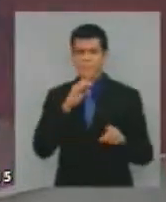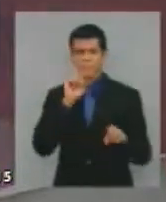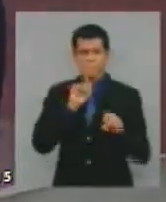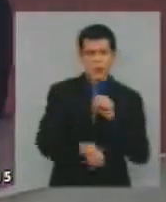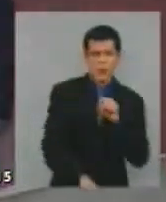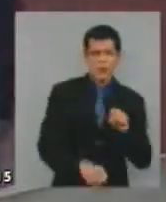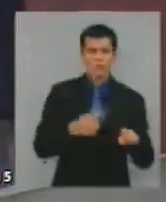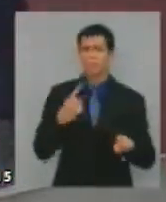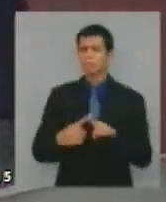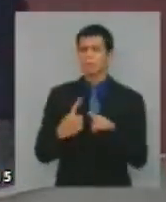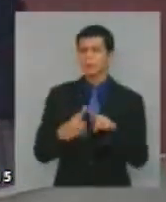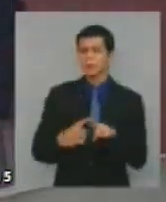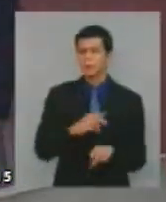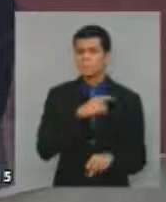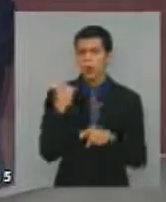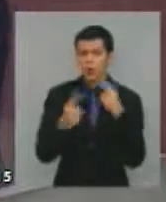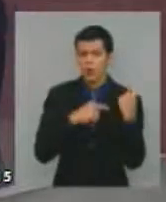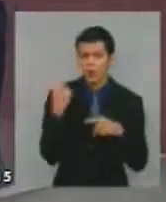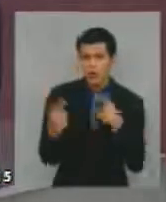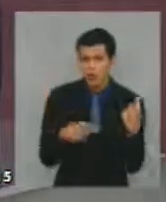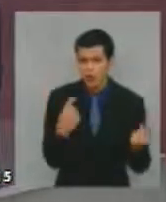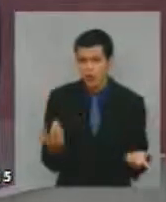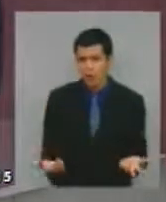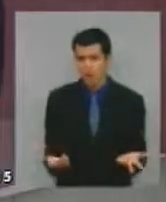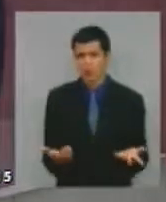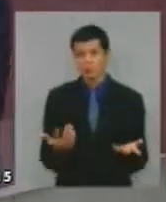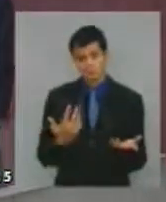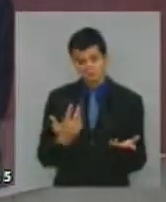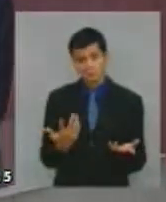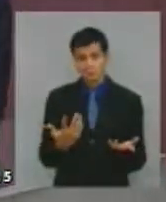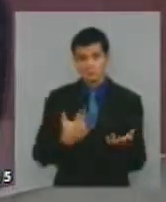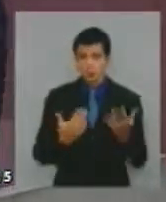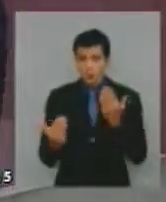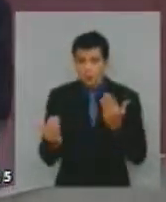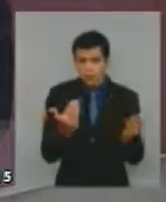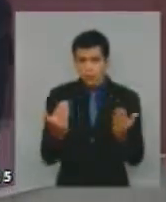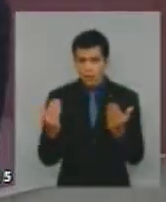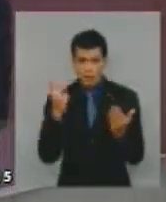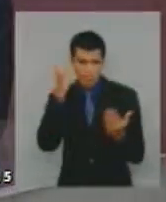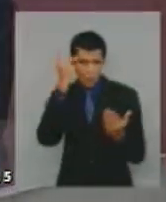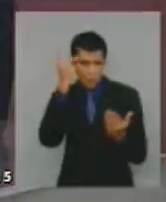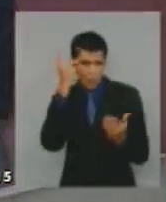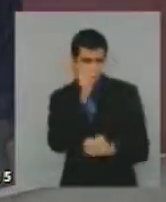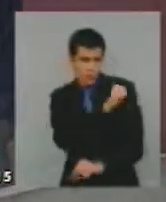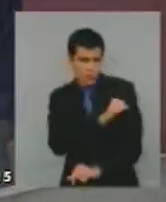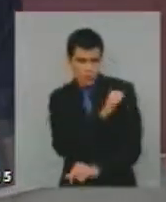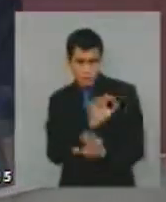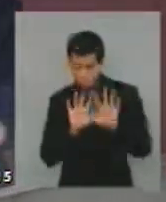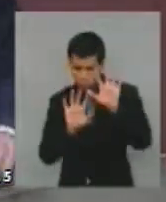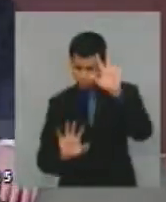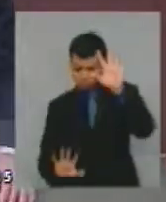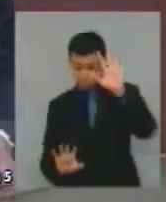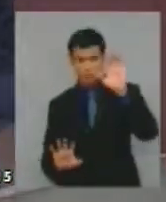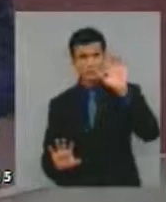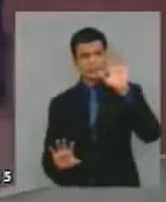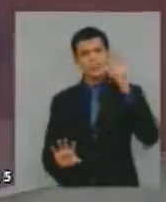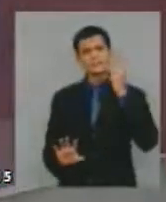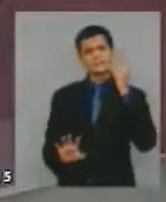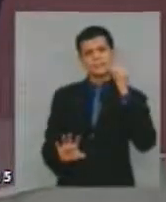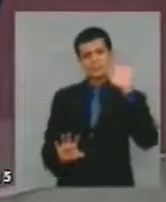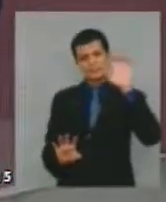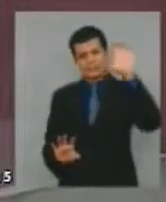difere tanto algumas capitais da nossa e o que diferem tanto outros estados do